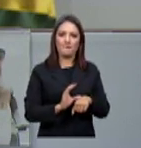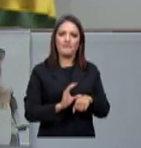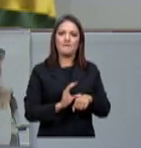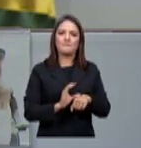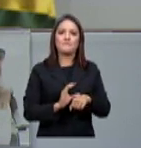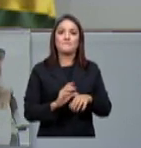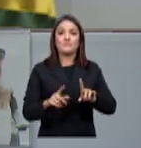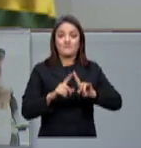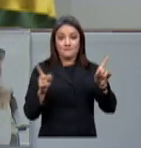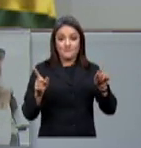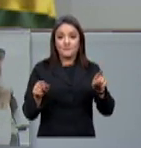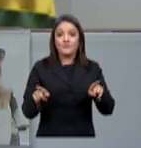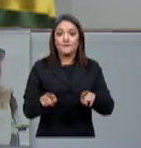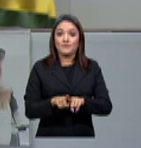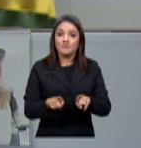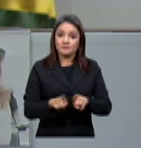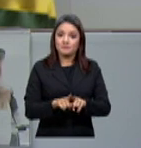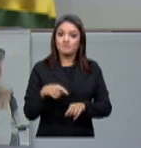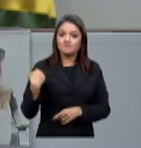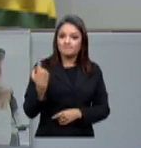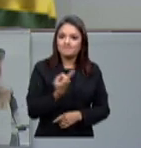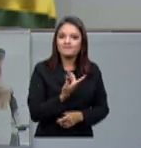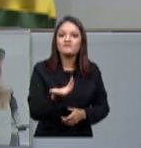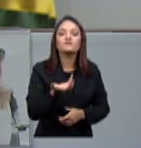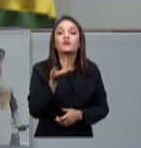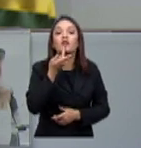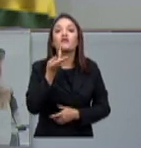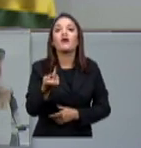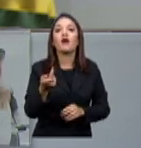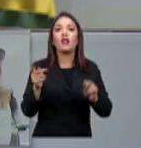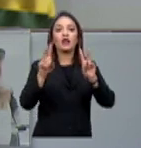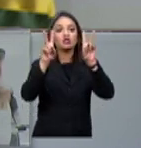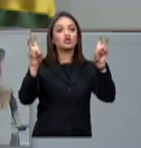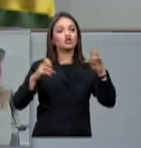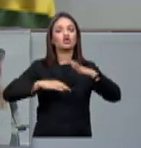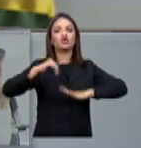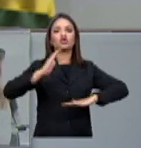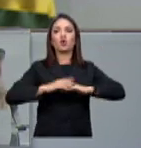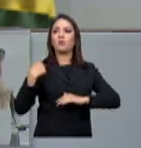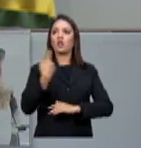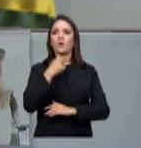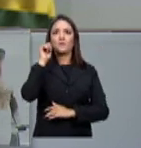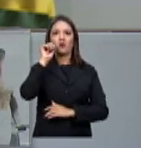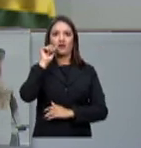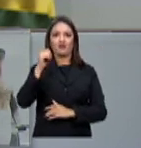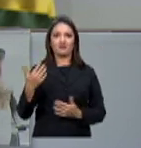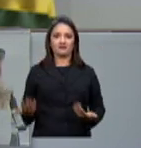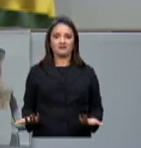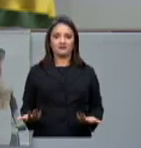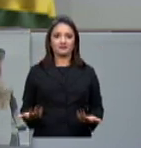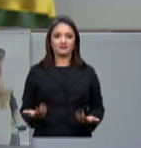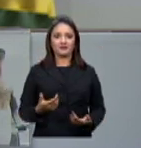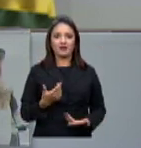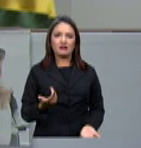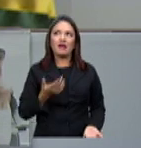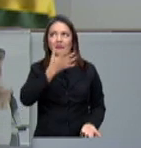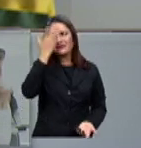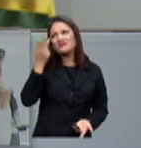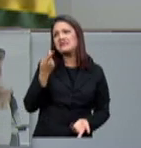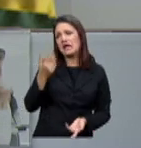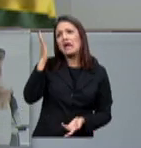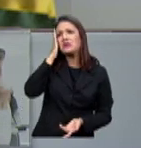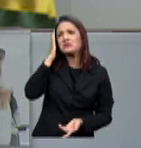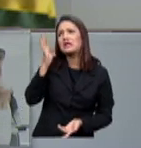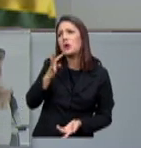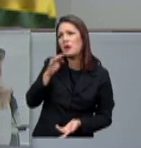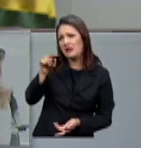também porque nós queremos falar sobre nós eu penso de ouvir presente que eu sei o que você está passando